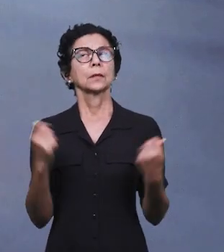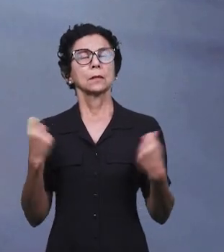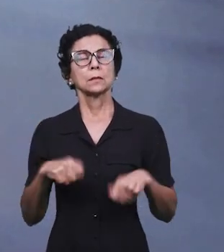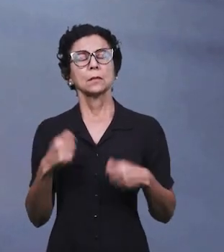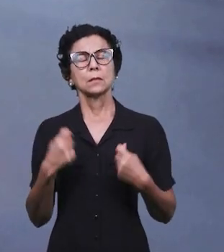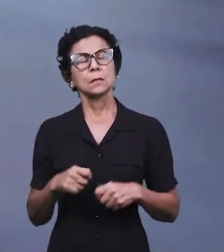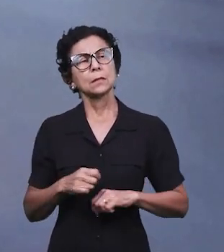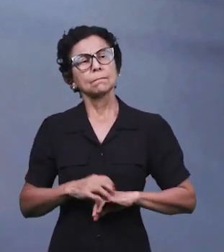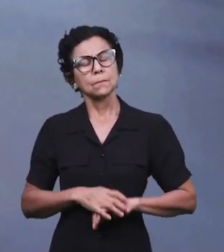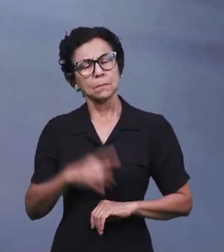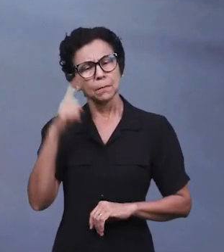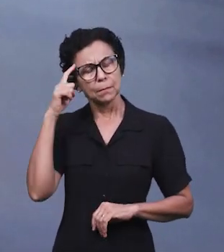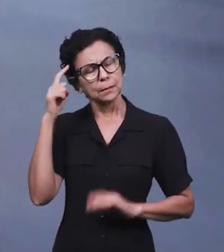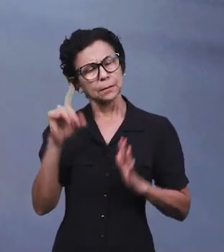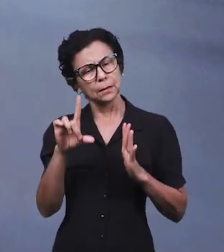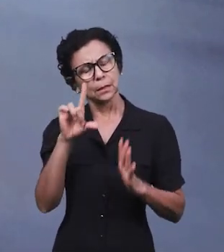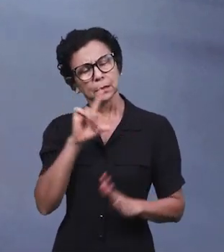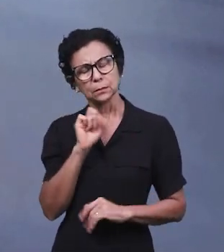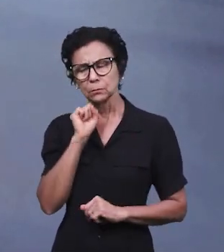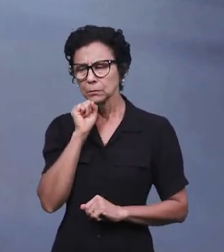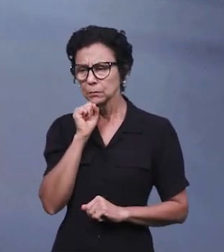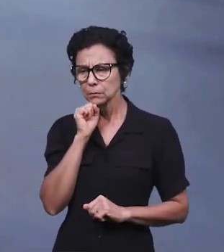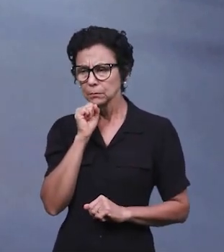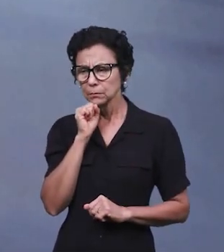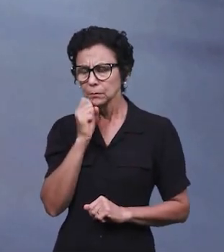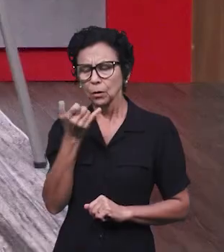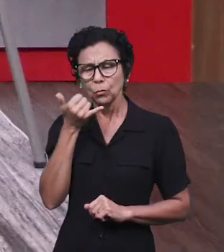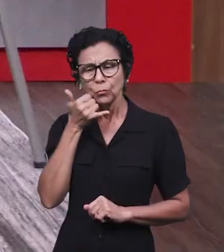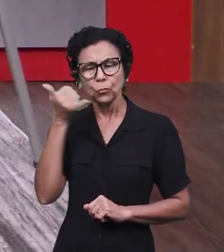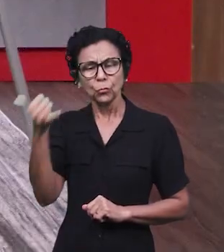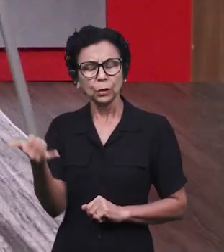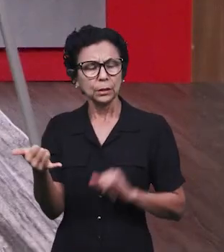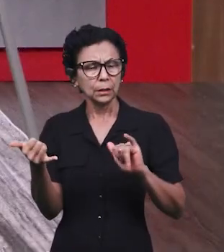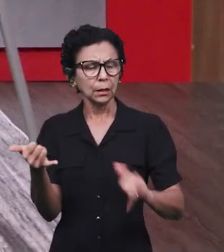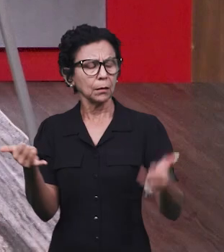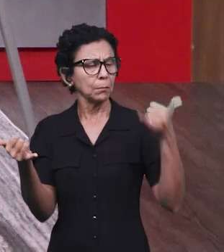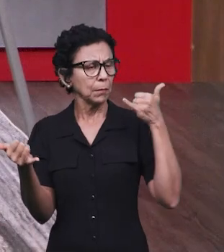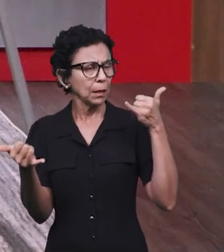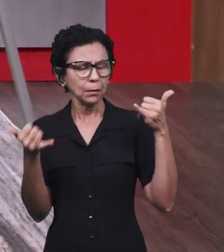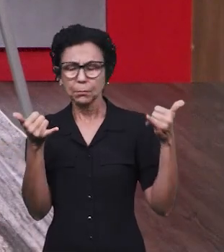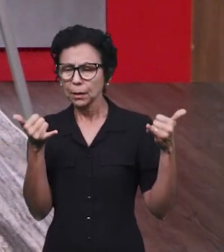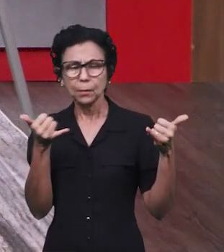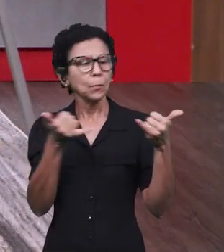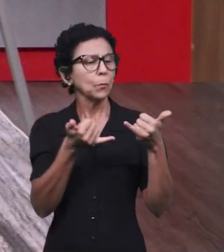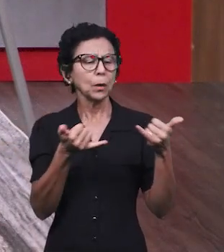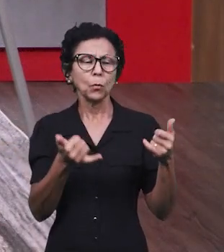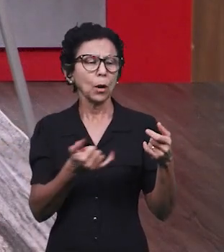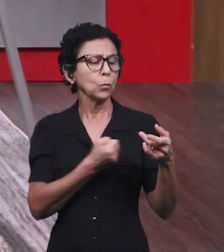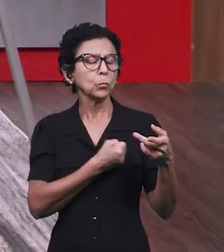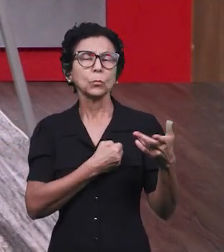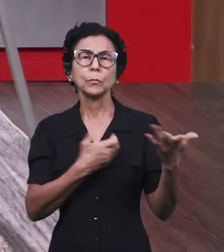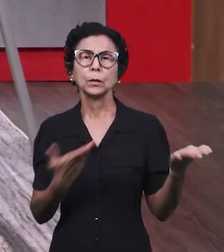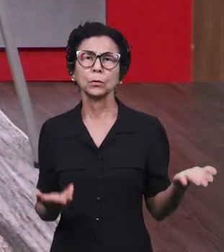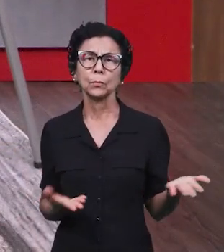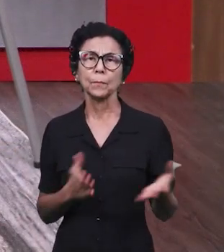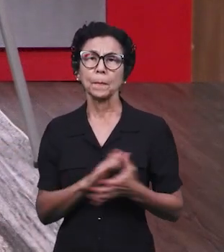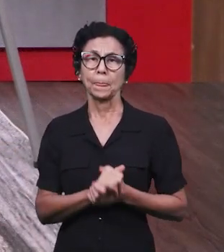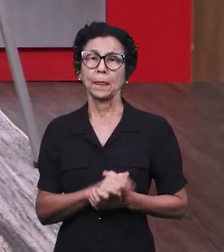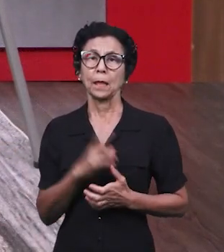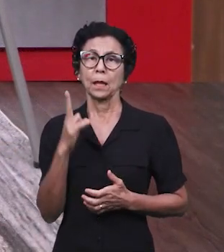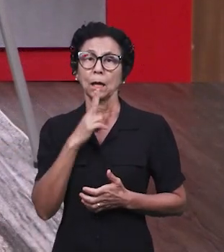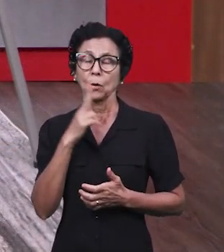de para quem você vai ligar, por que você vai ligar. Porque o socorro, além de chegar com mais rapidez, ele vai